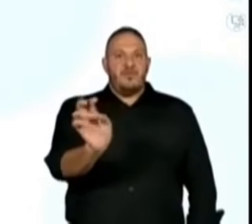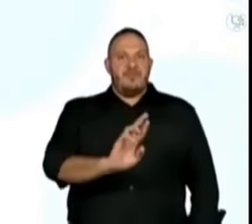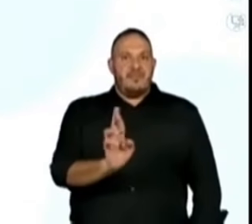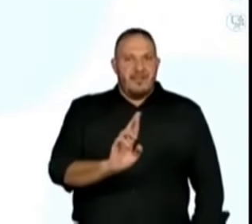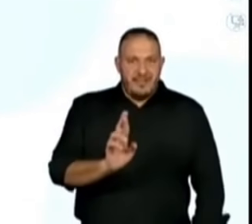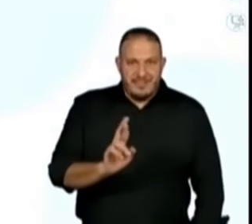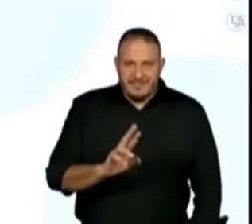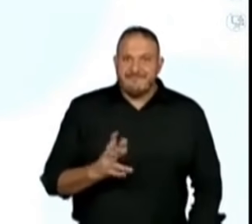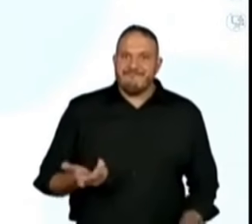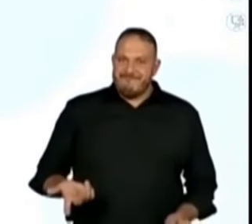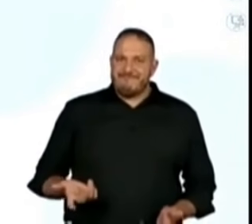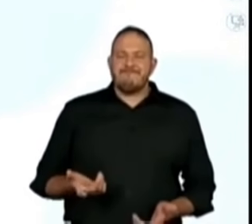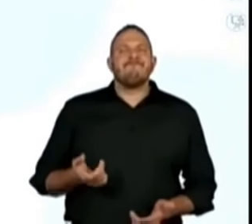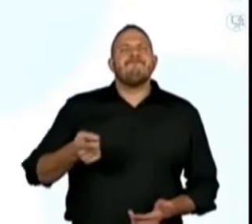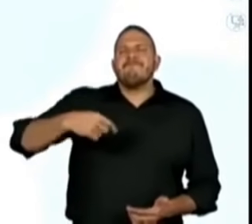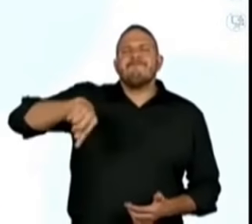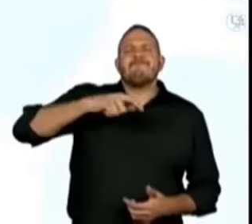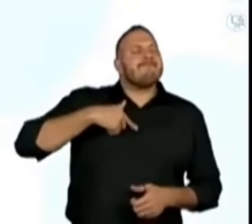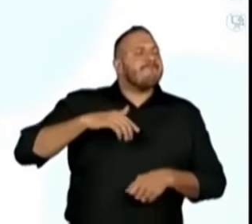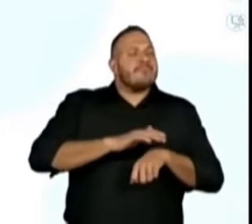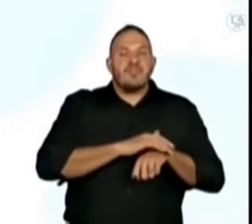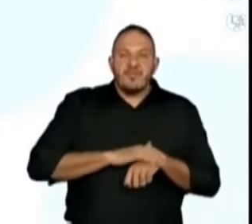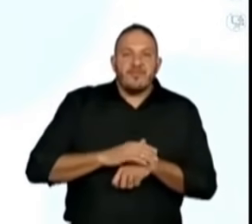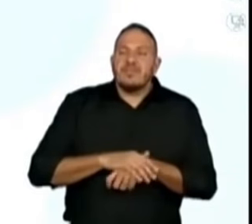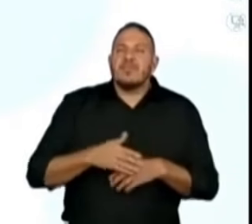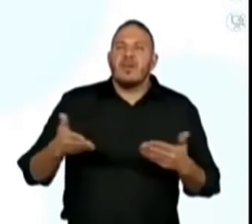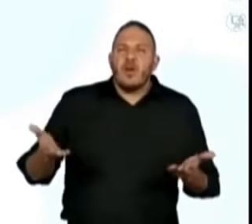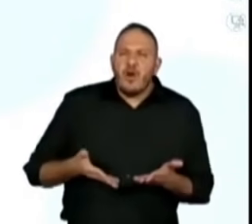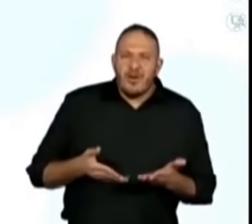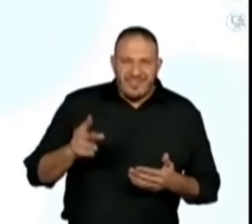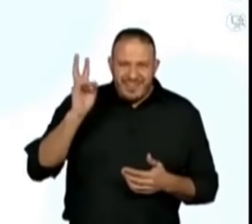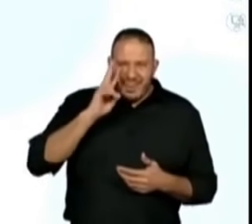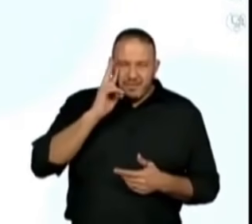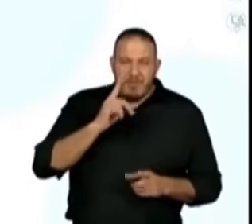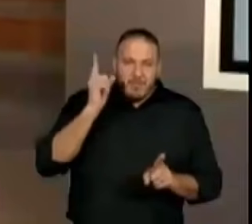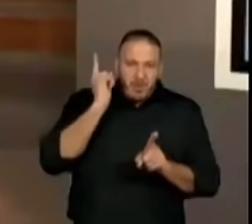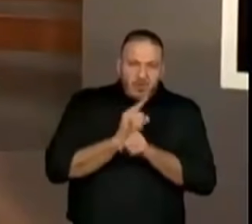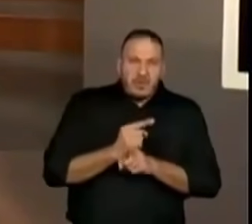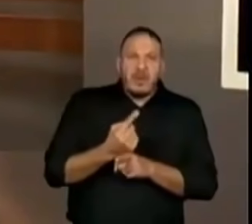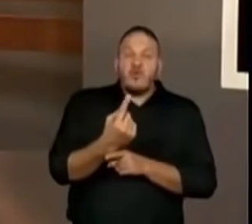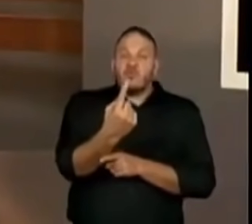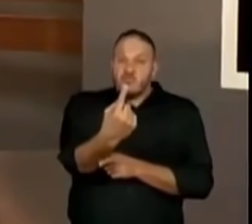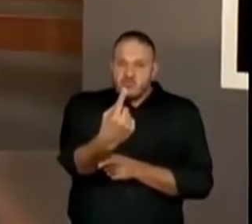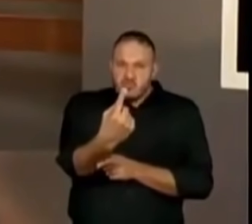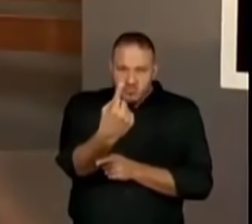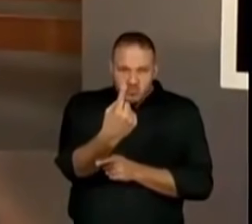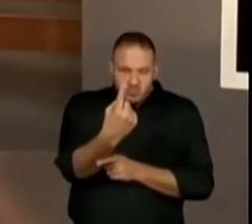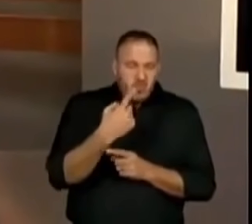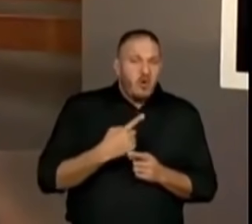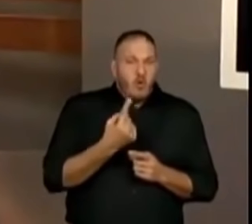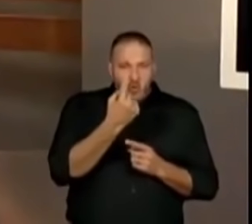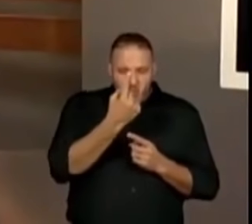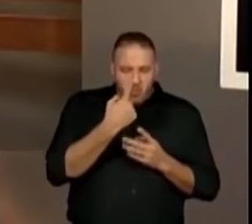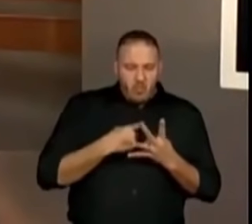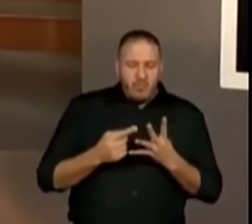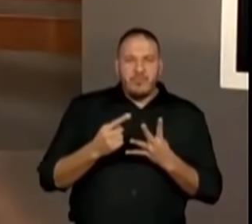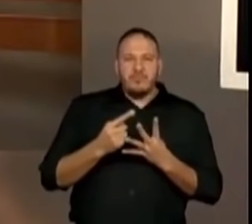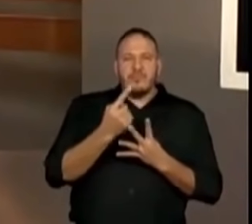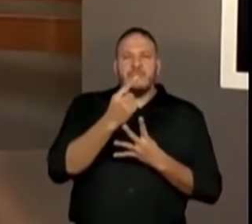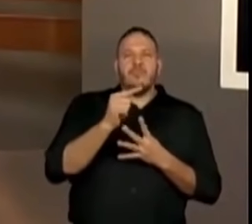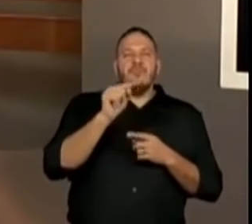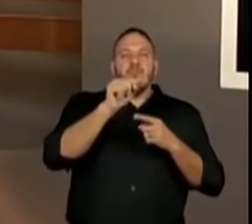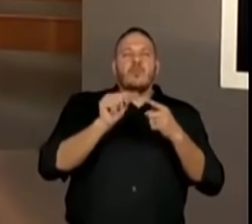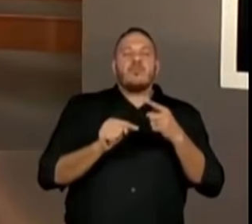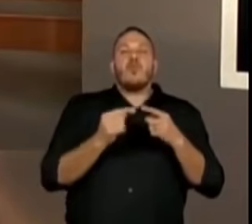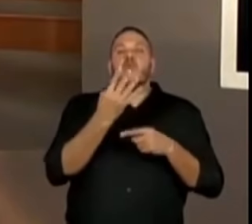R$ 68, ok? E aí, o que que eu vou fazer nesse momento? Lembra que para encontrar um quarto, eu dividi um quilograma por